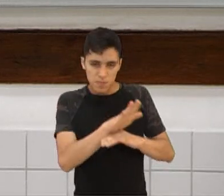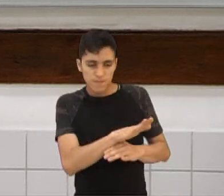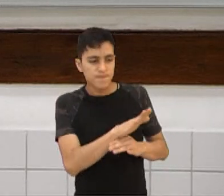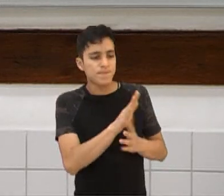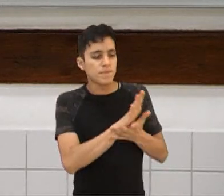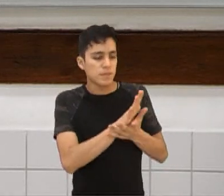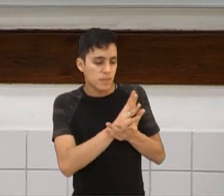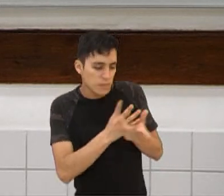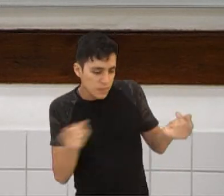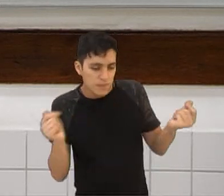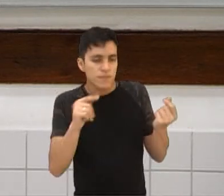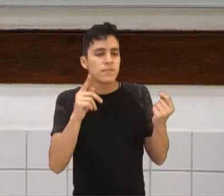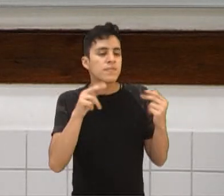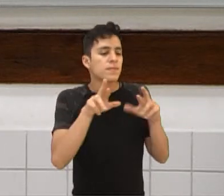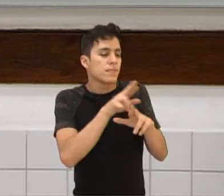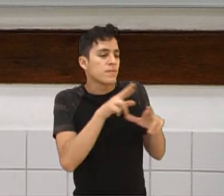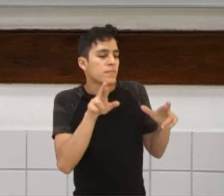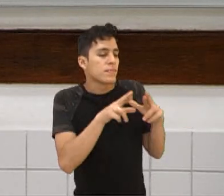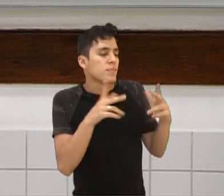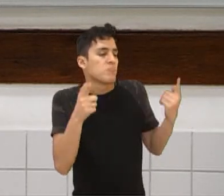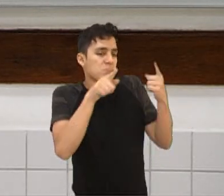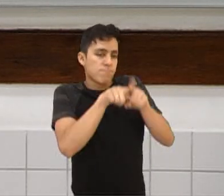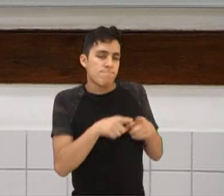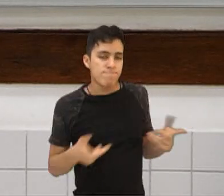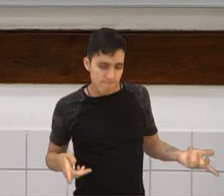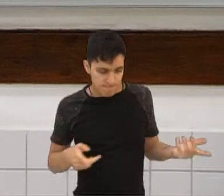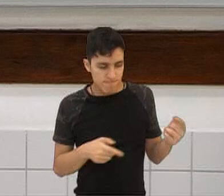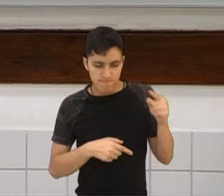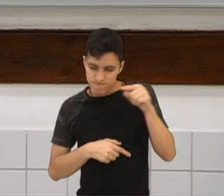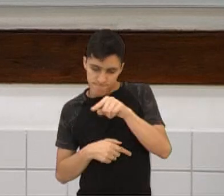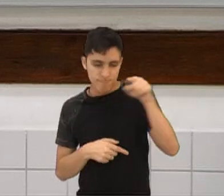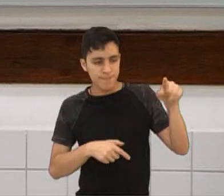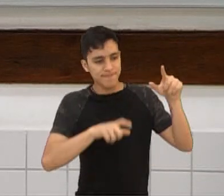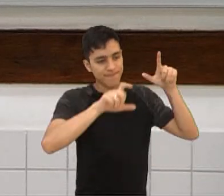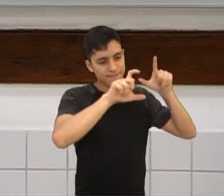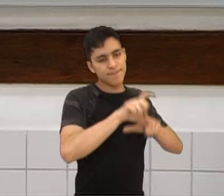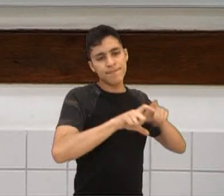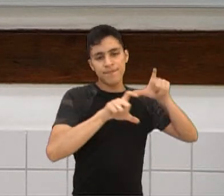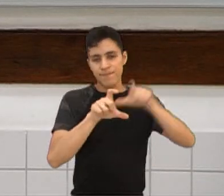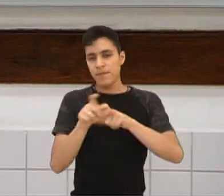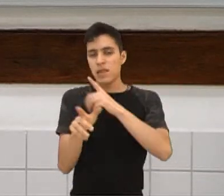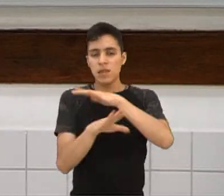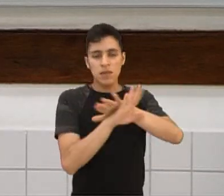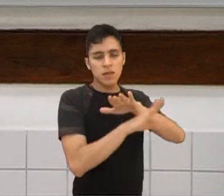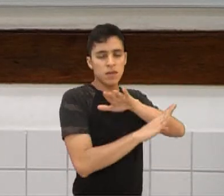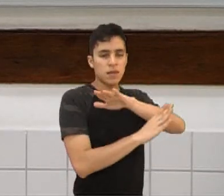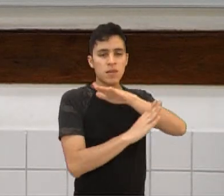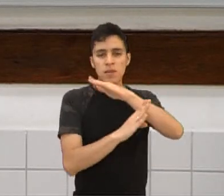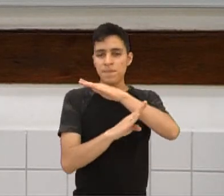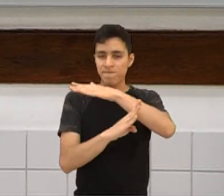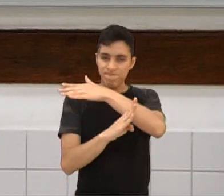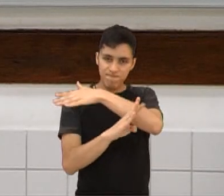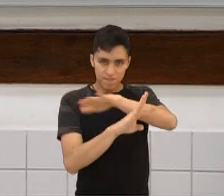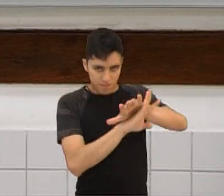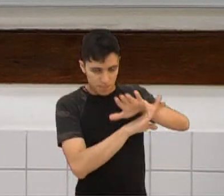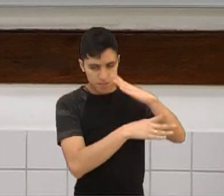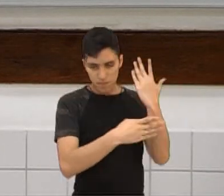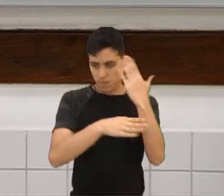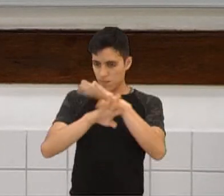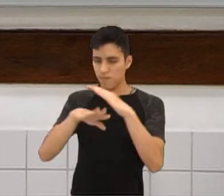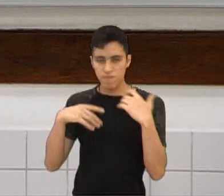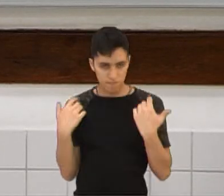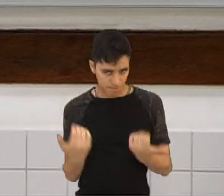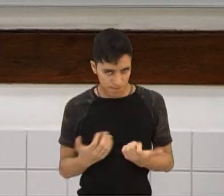é uma relação mutualística, porque é obrigatória e um depende do outro, favorecendo as duas espécies, né? O cupim pela digestão do